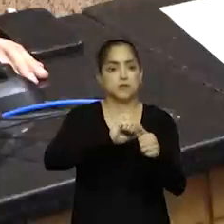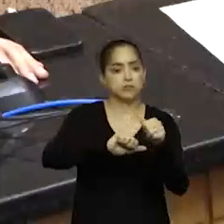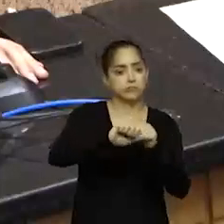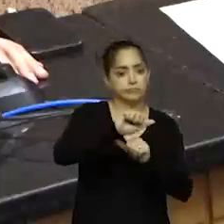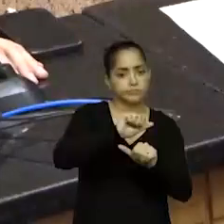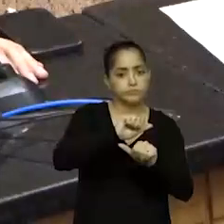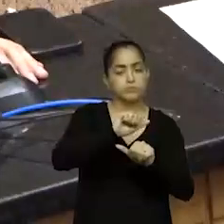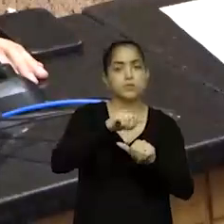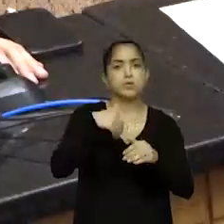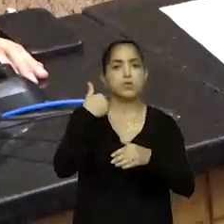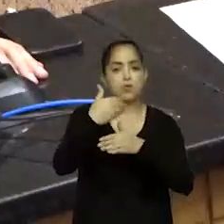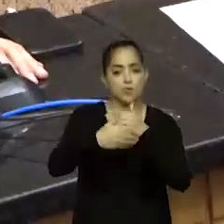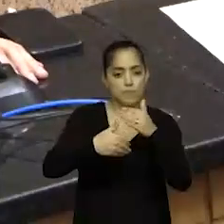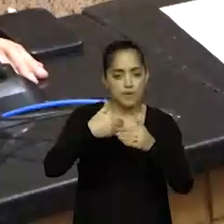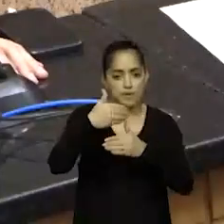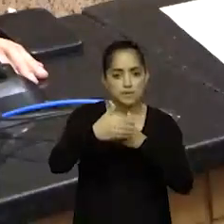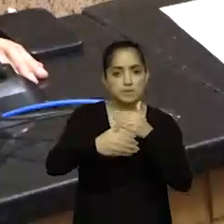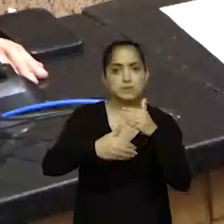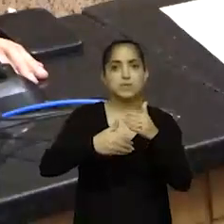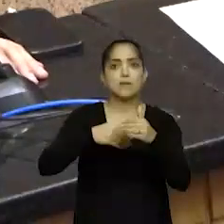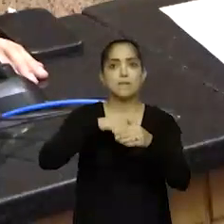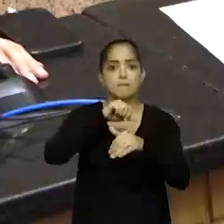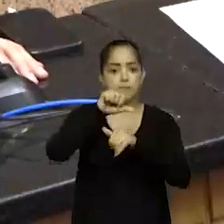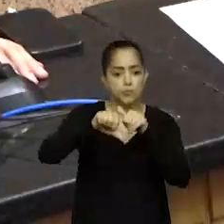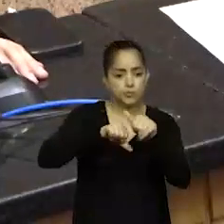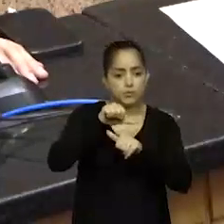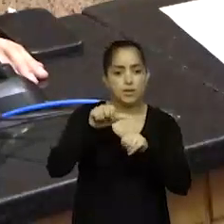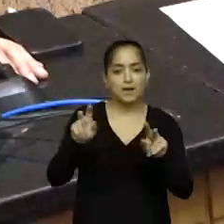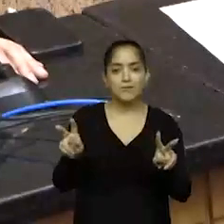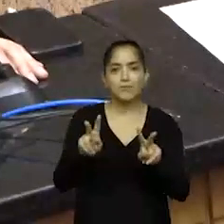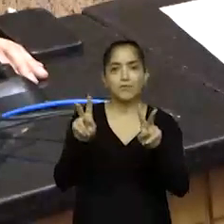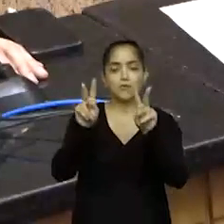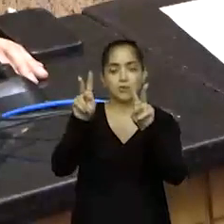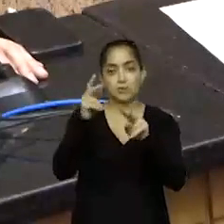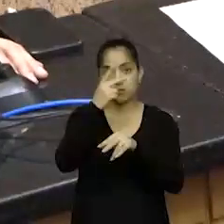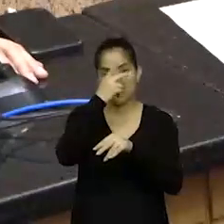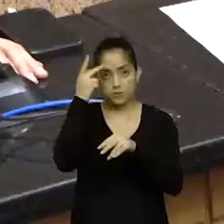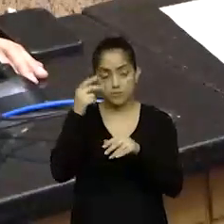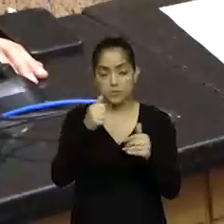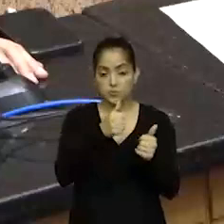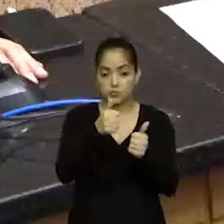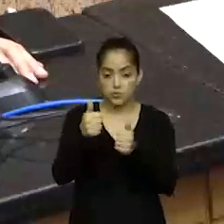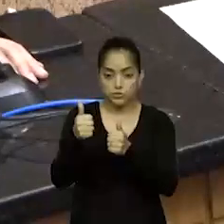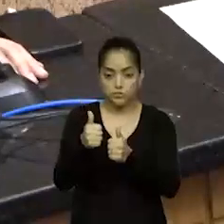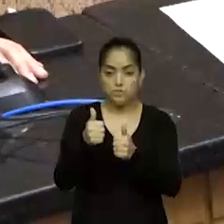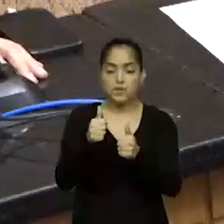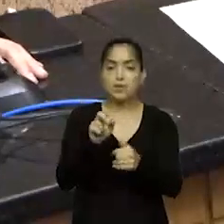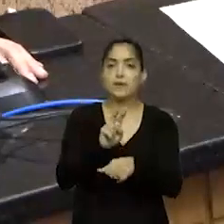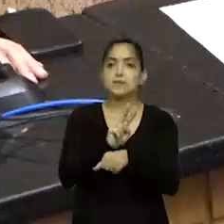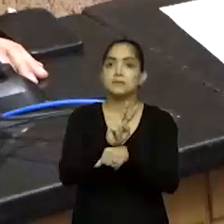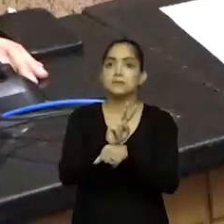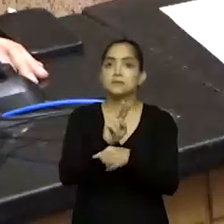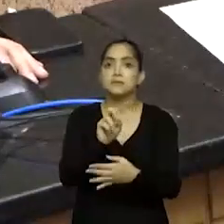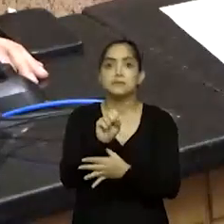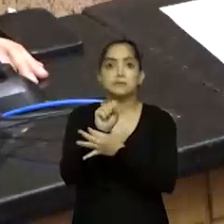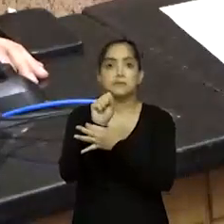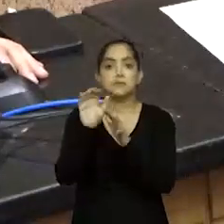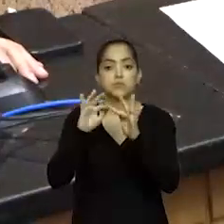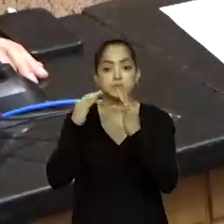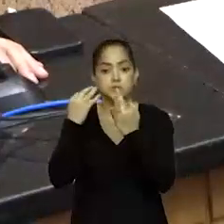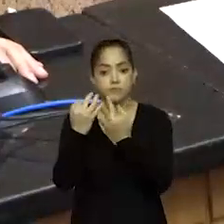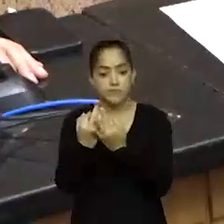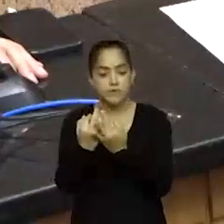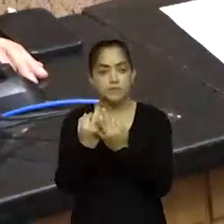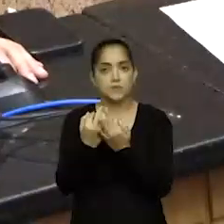comece a se tornar um país que valoriza o cidadão de bem, a segurança da família, dos